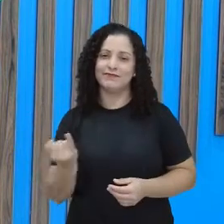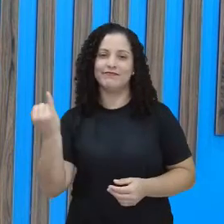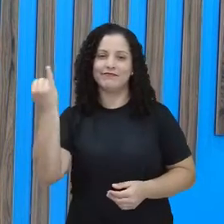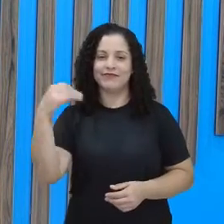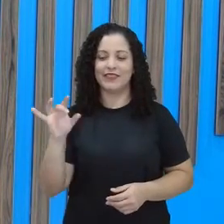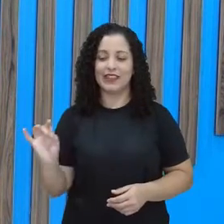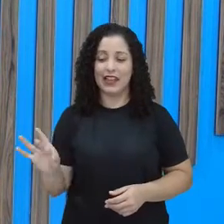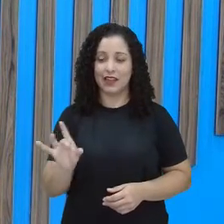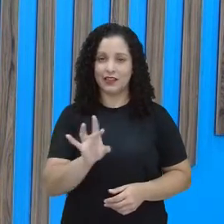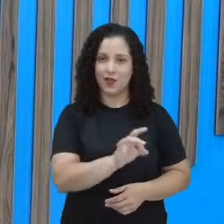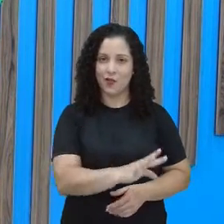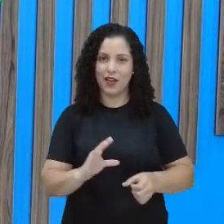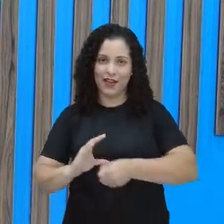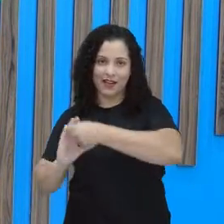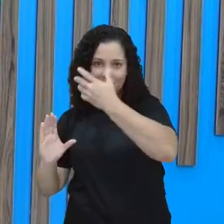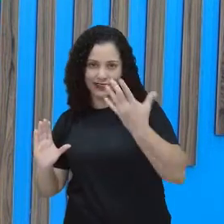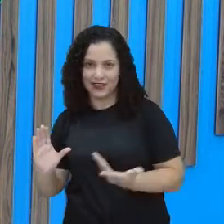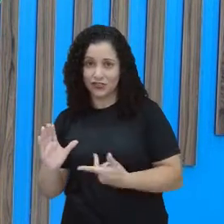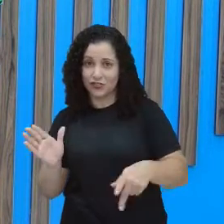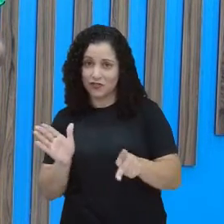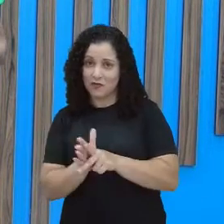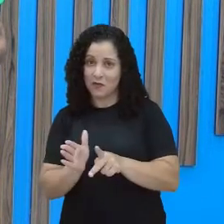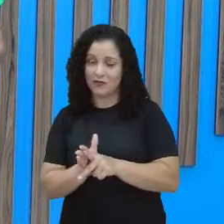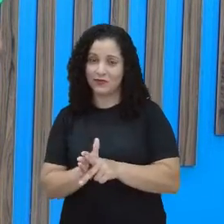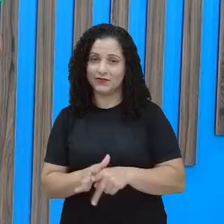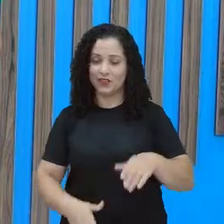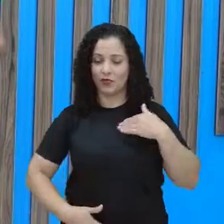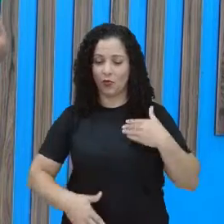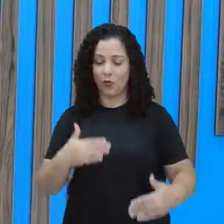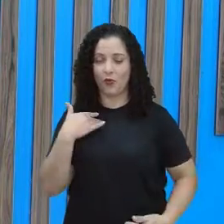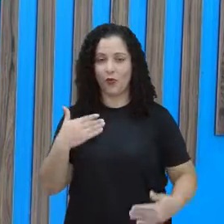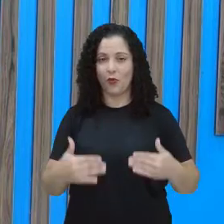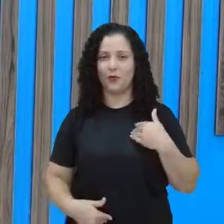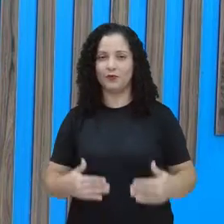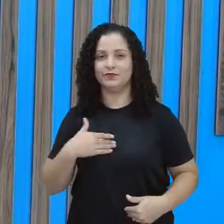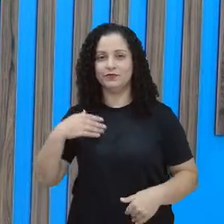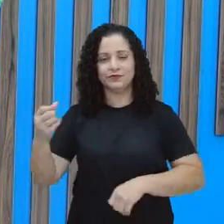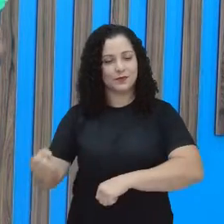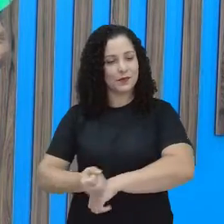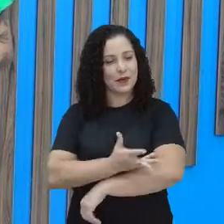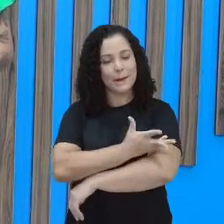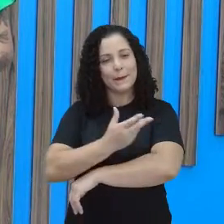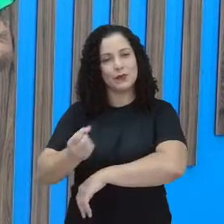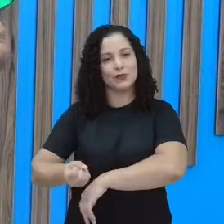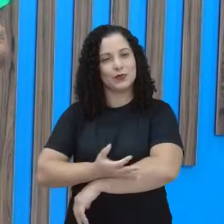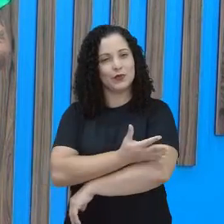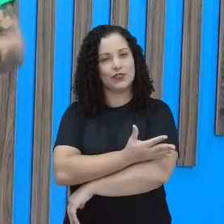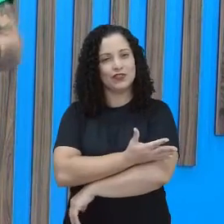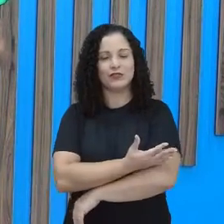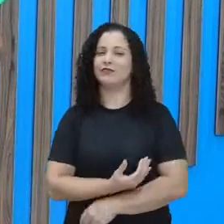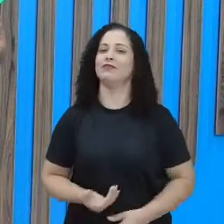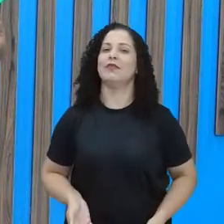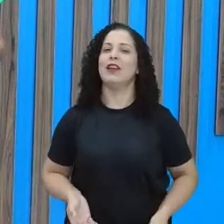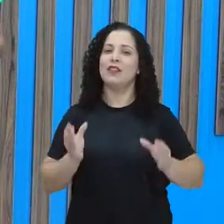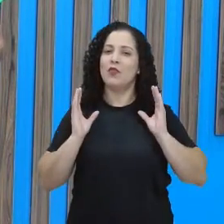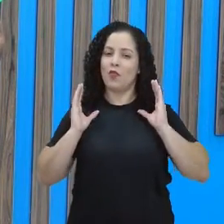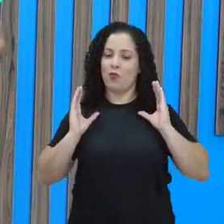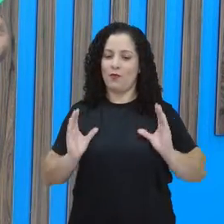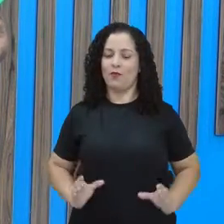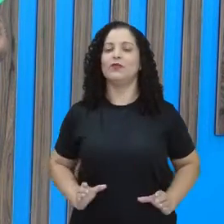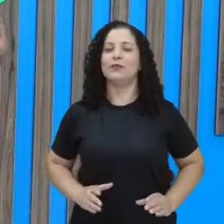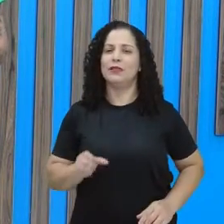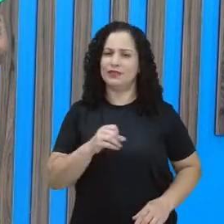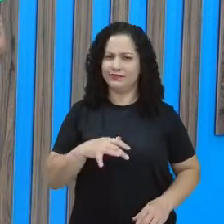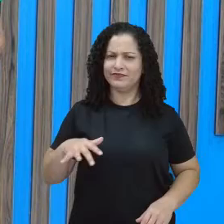tem características. Desde características com o nosso corpo, com as nossas emoções, com o nosso comportamento,